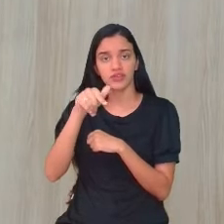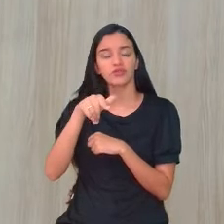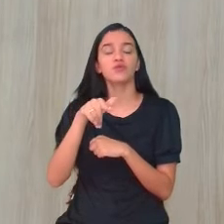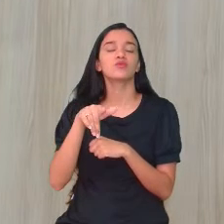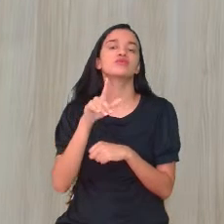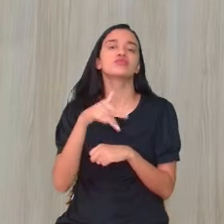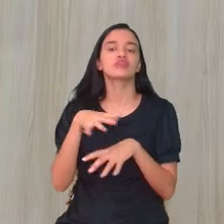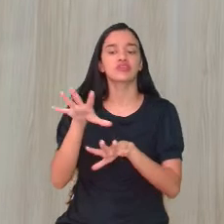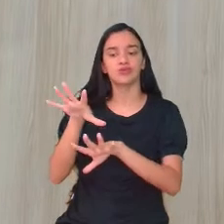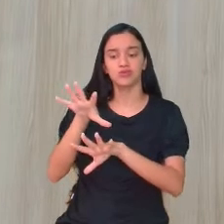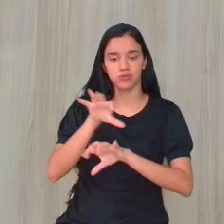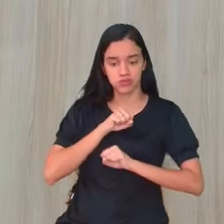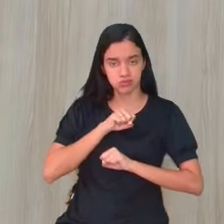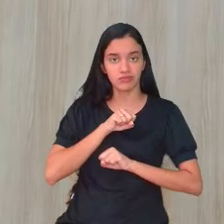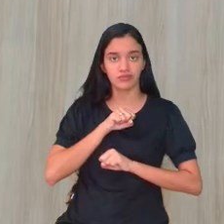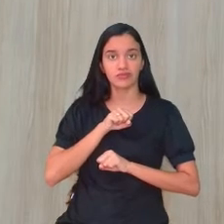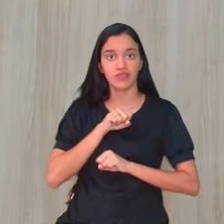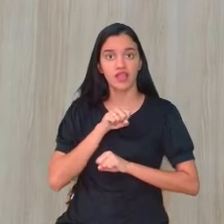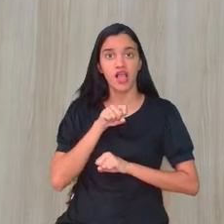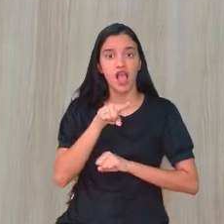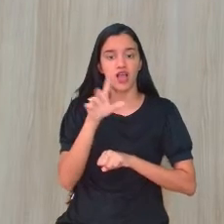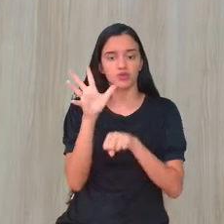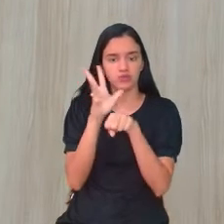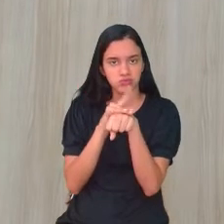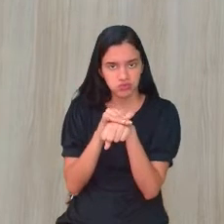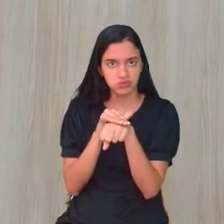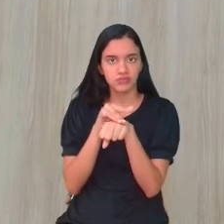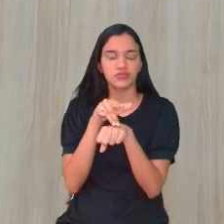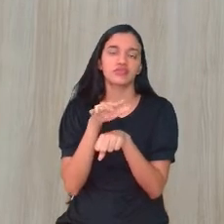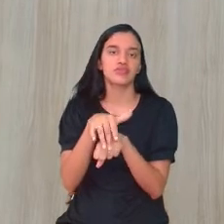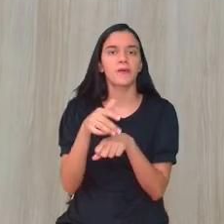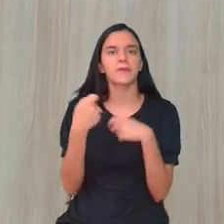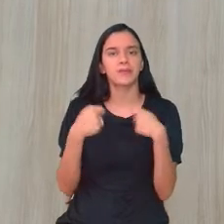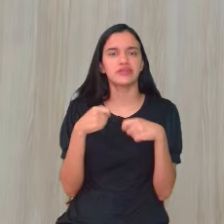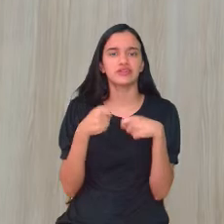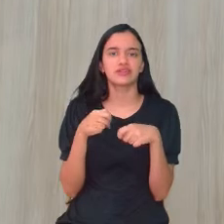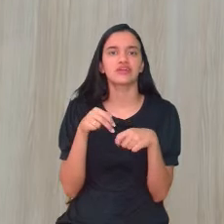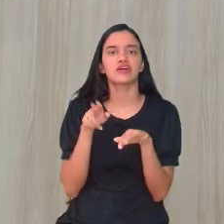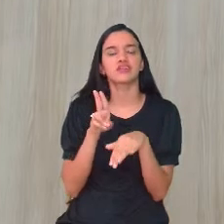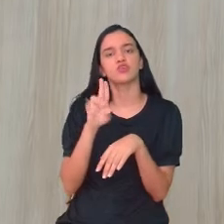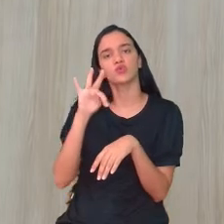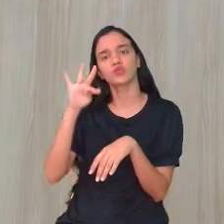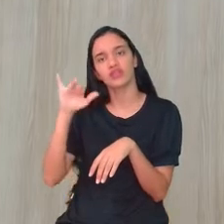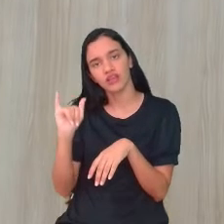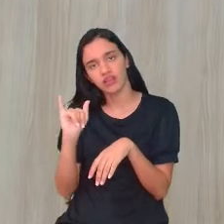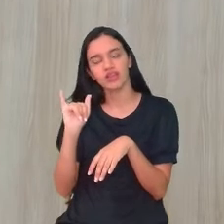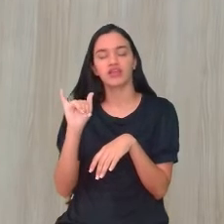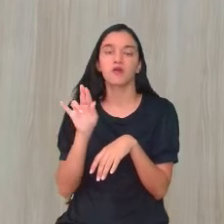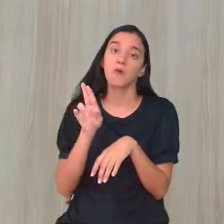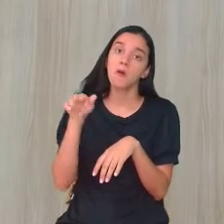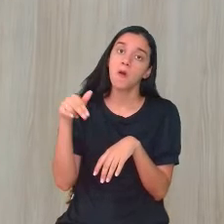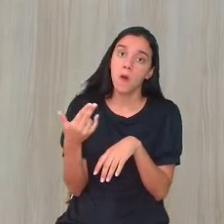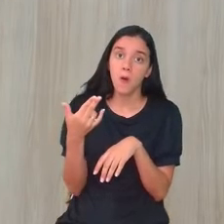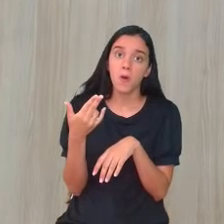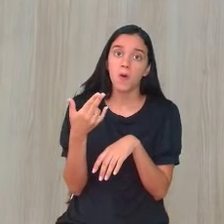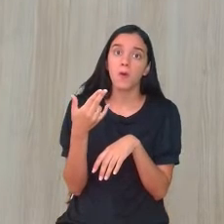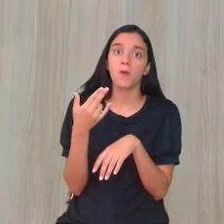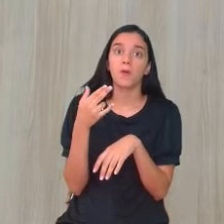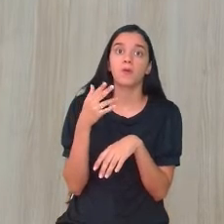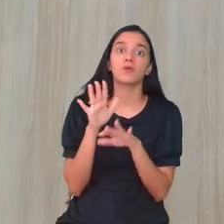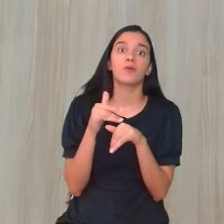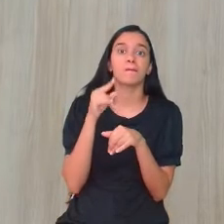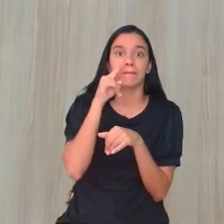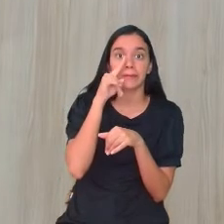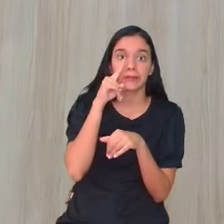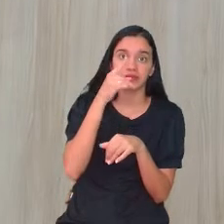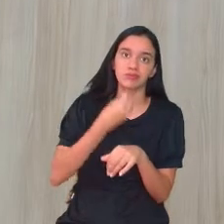você seja infectado, você não venha a precisar de UTI ou a ter risco de